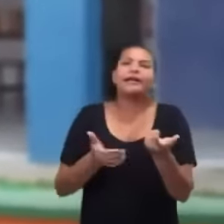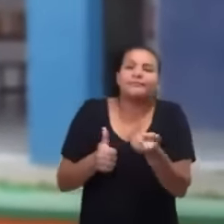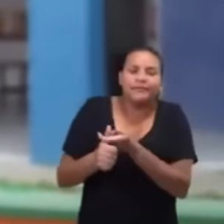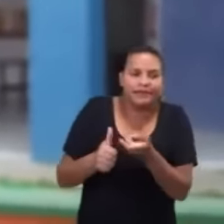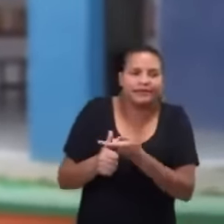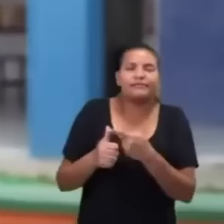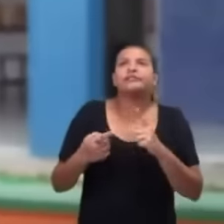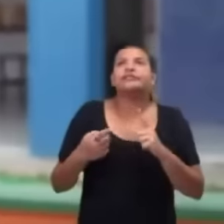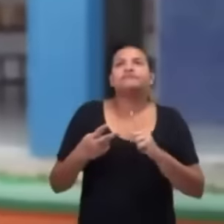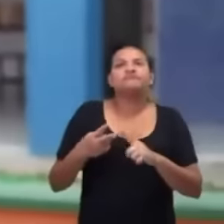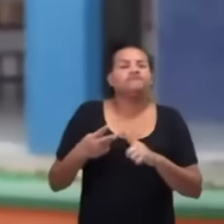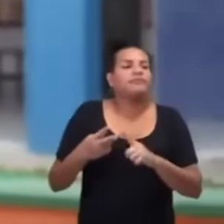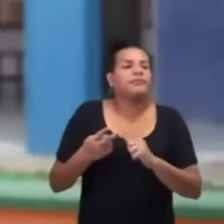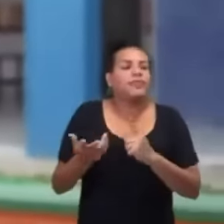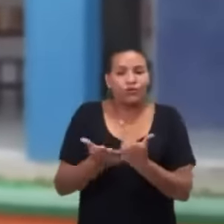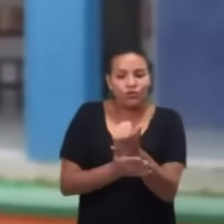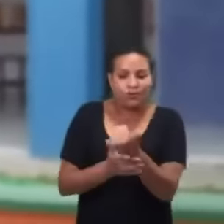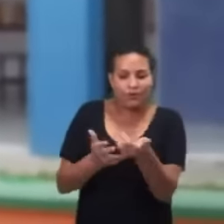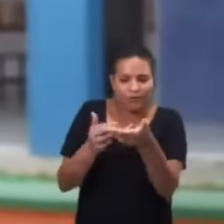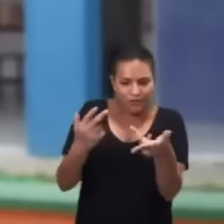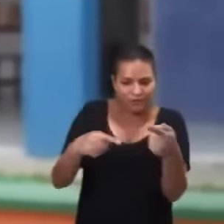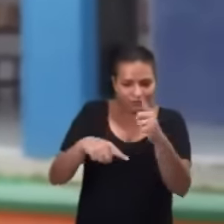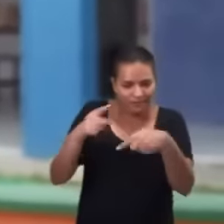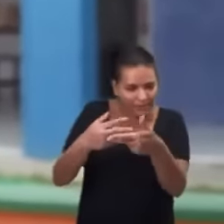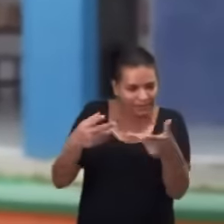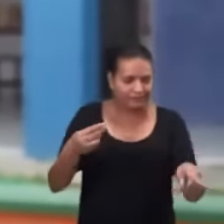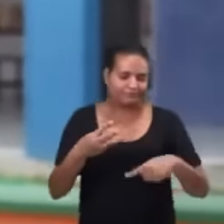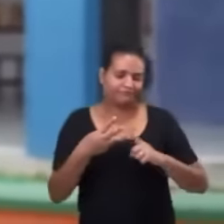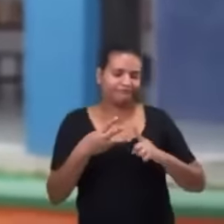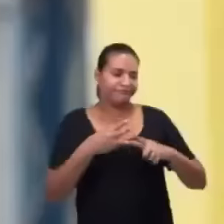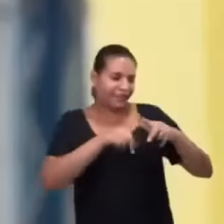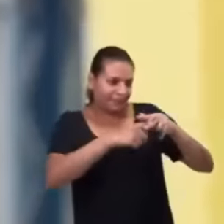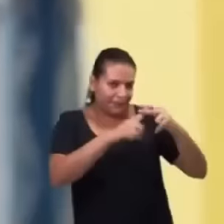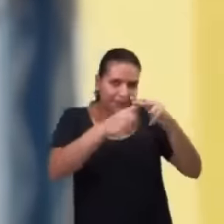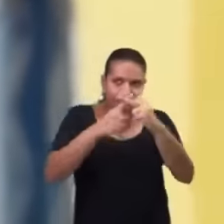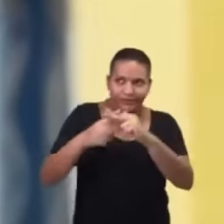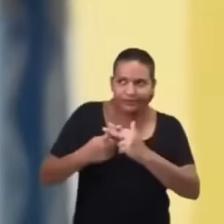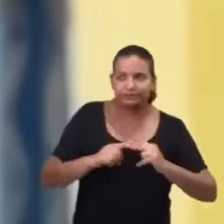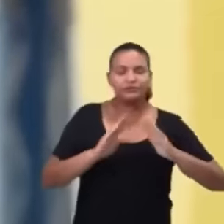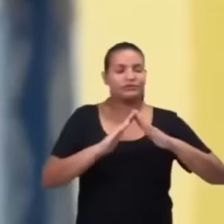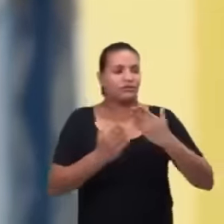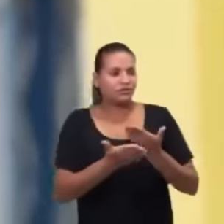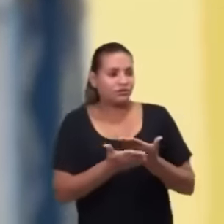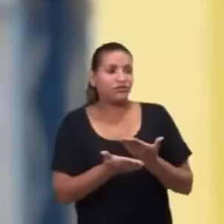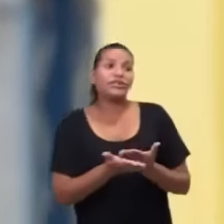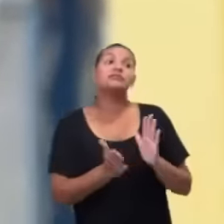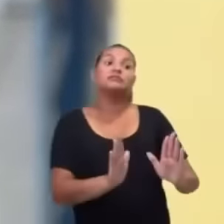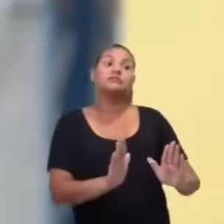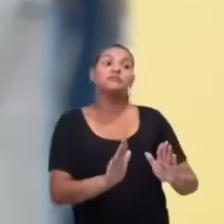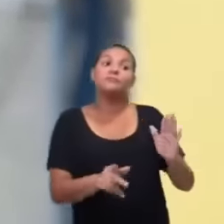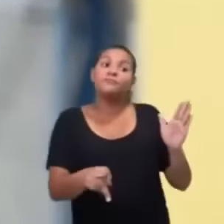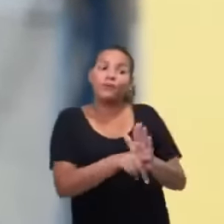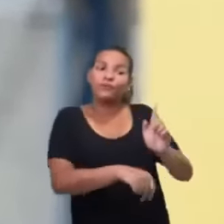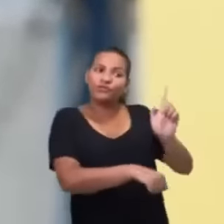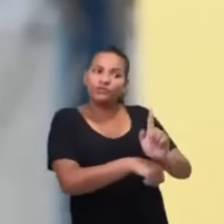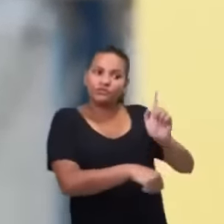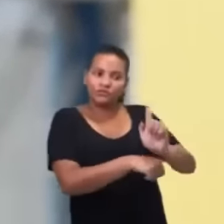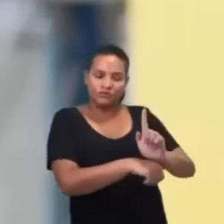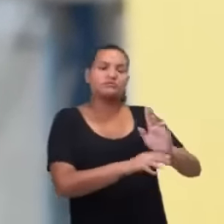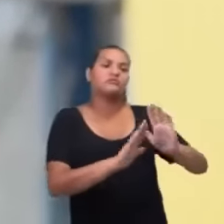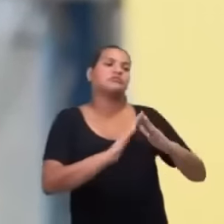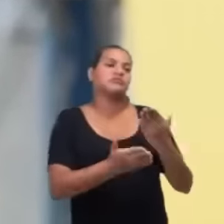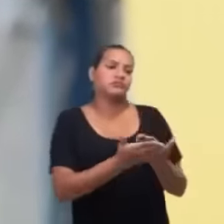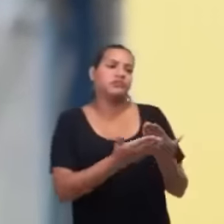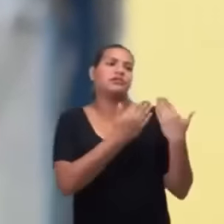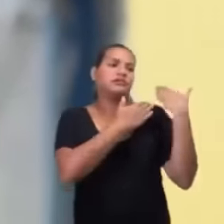públicas, aquisições de equipamentos, investimento e manutenção da escola. Então, é obrigação do papel da gestão escolar ter esse cuidado,